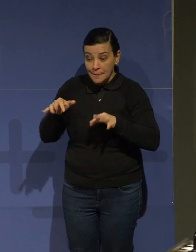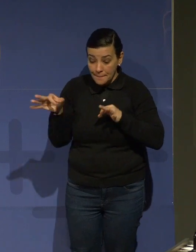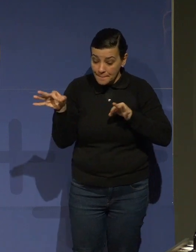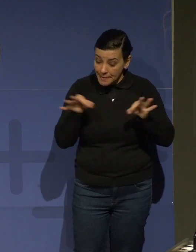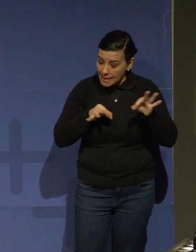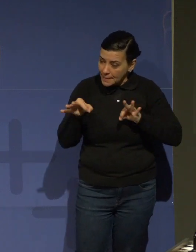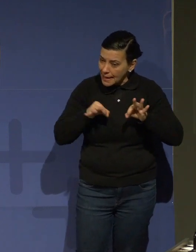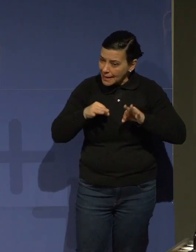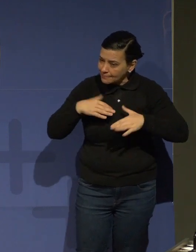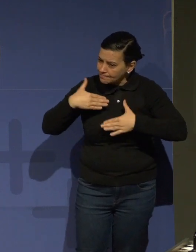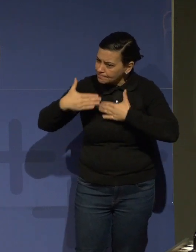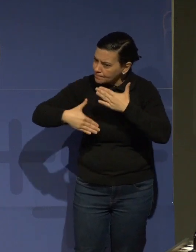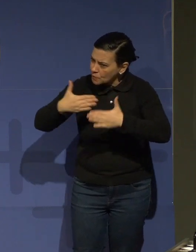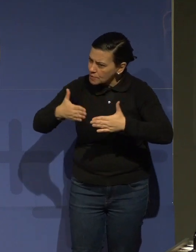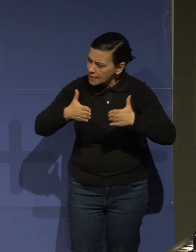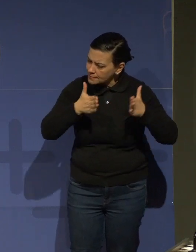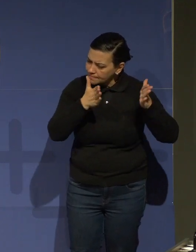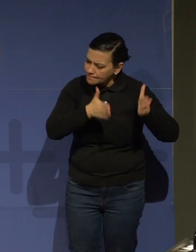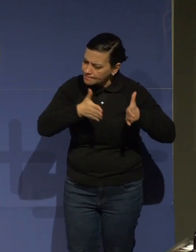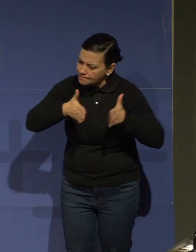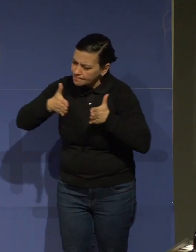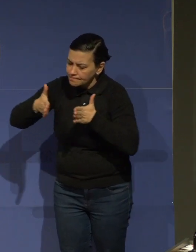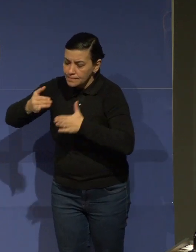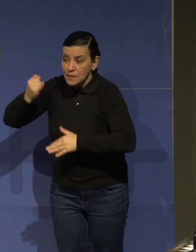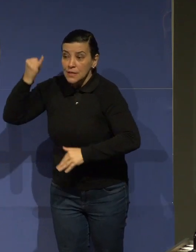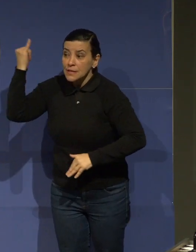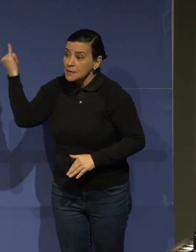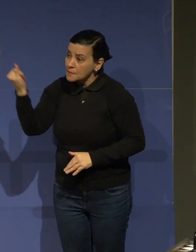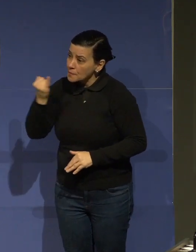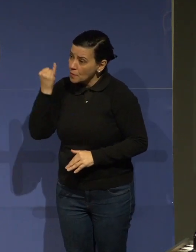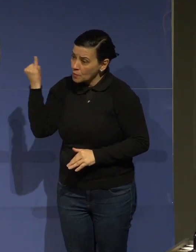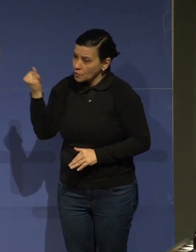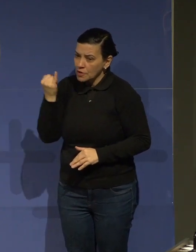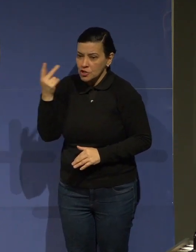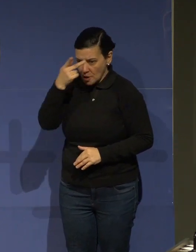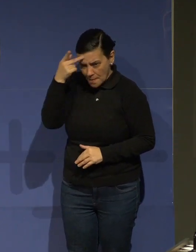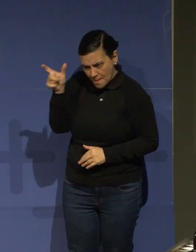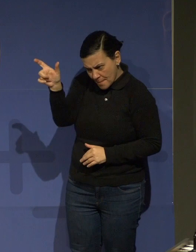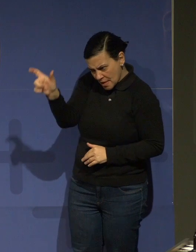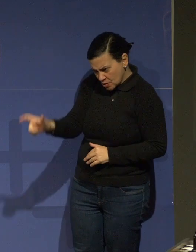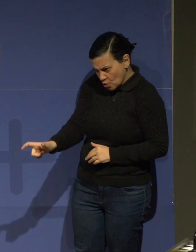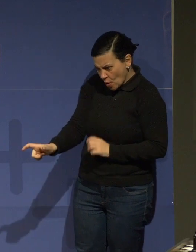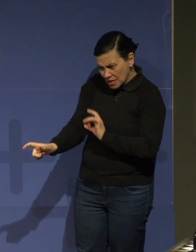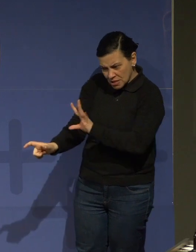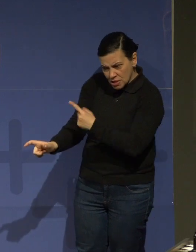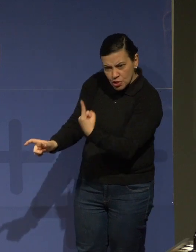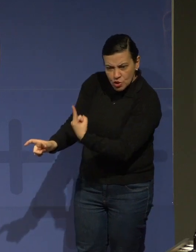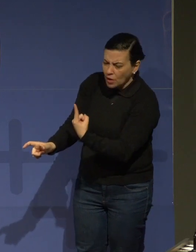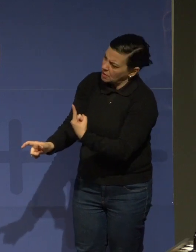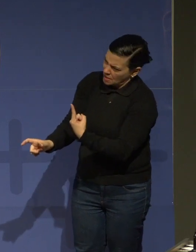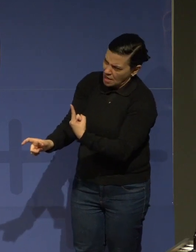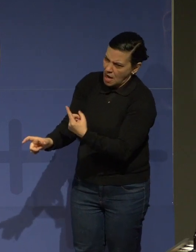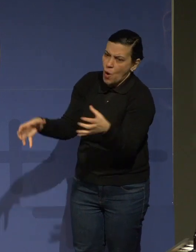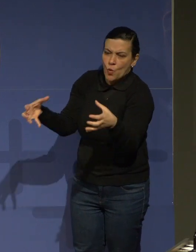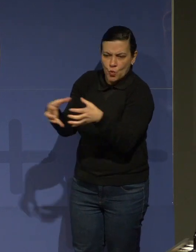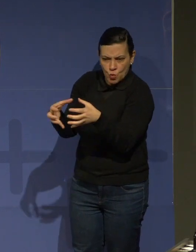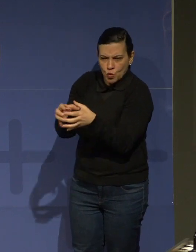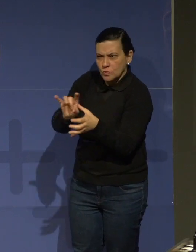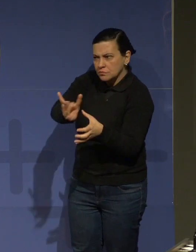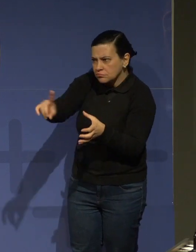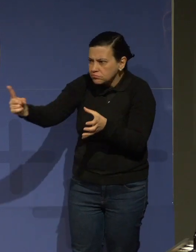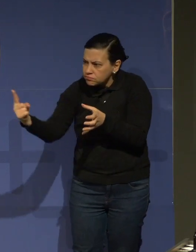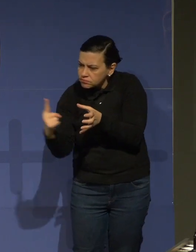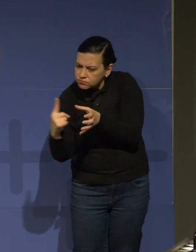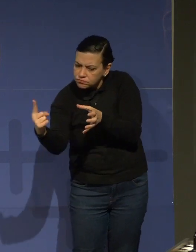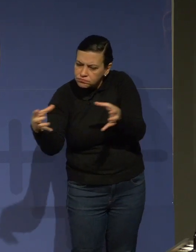processo que principalmente possa ser feito não por uma pessoa, mas por um grupo, onde cada uma pessoa tem uma